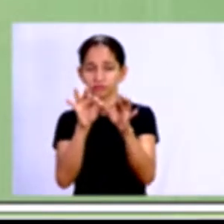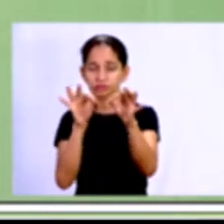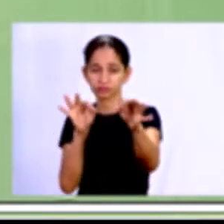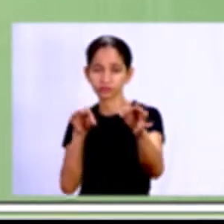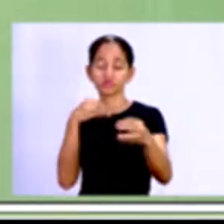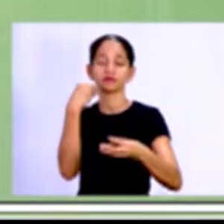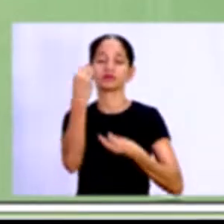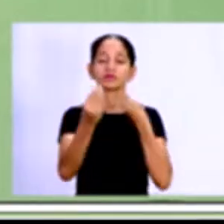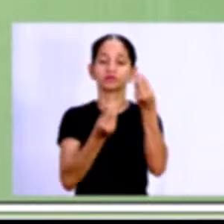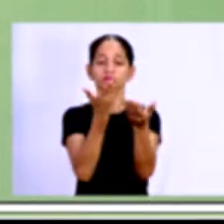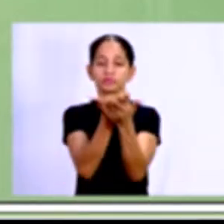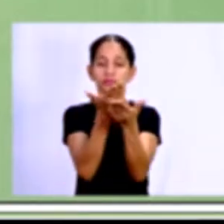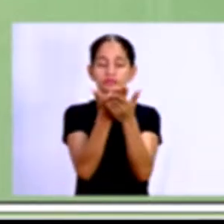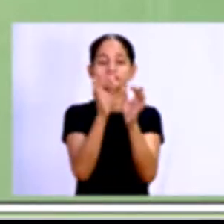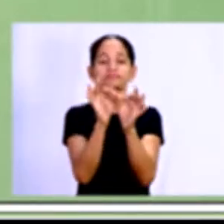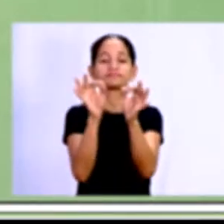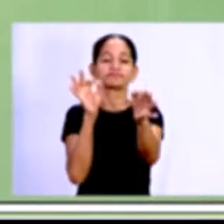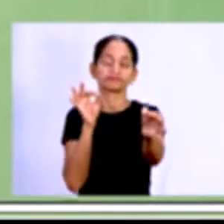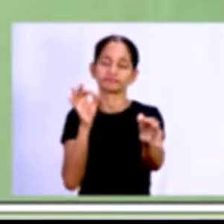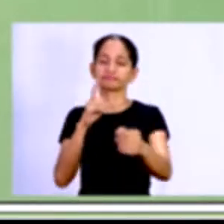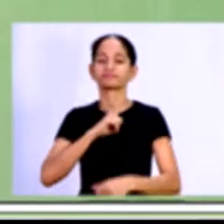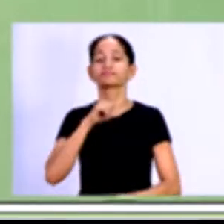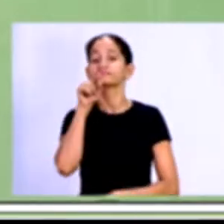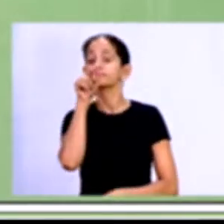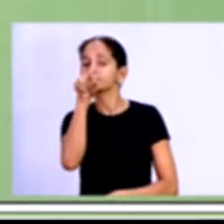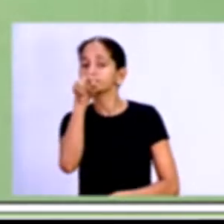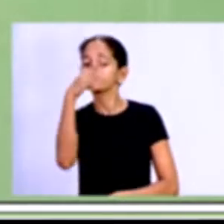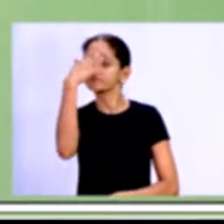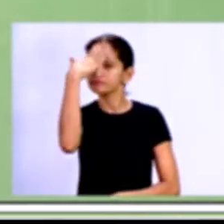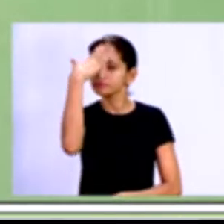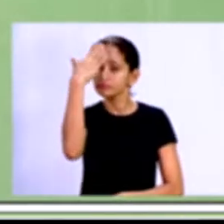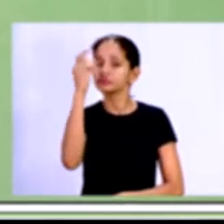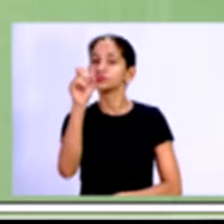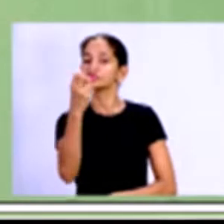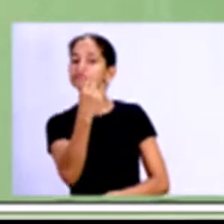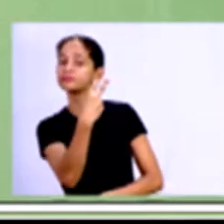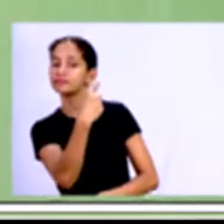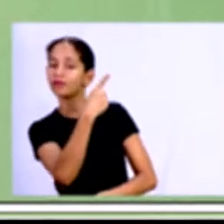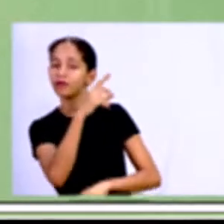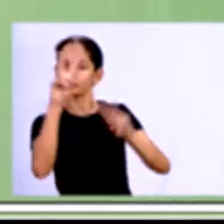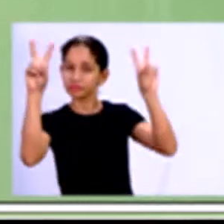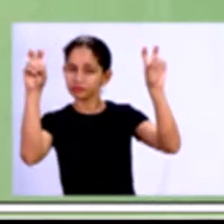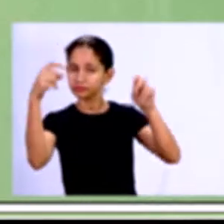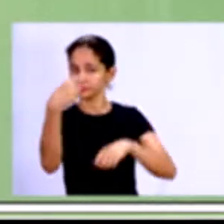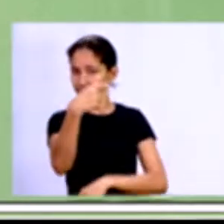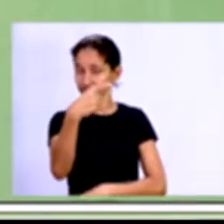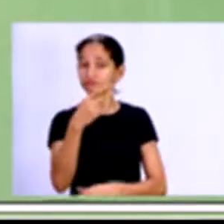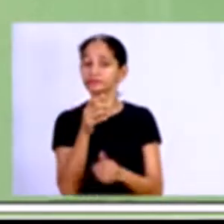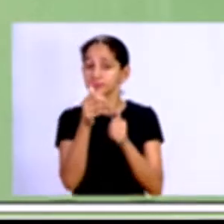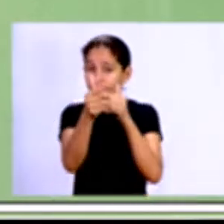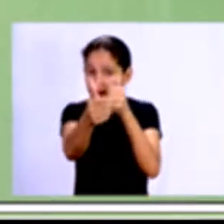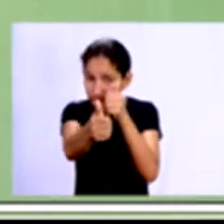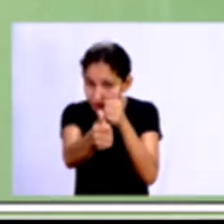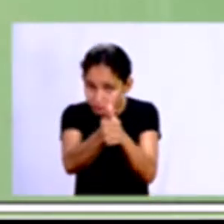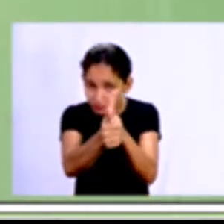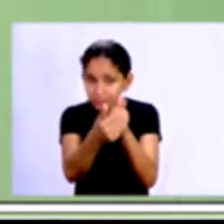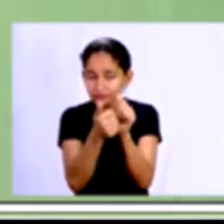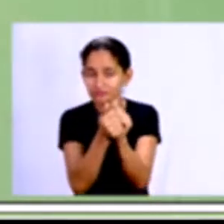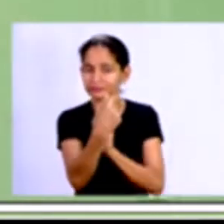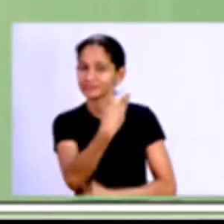como estudar na educação à distância. Mas você, olha só o que nós temos aqui nesse tema. Acompanha aqui na